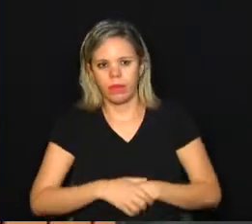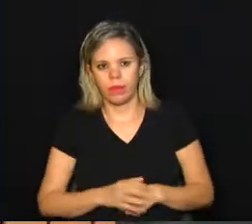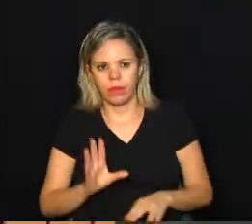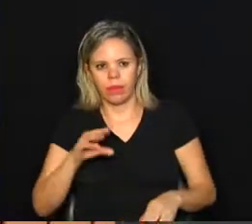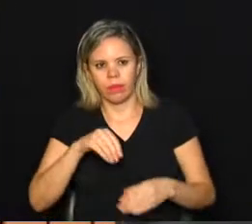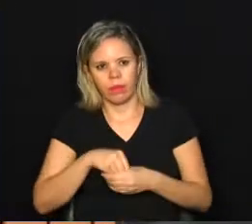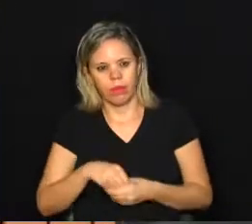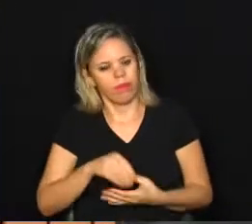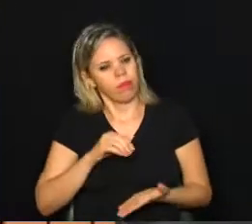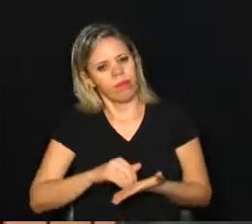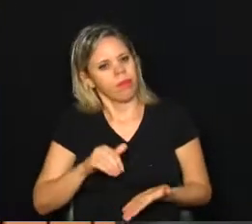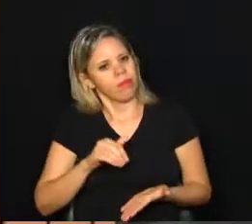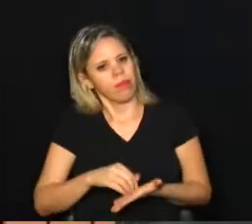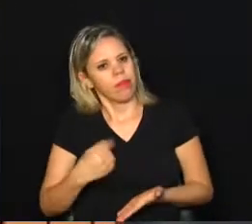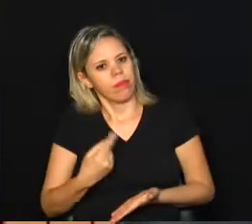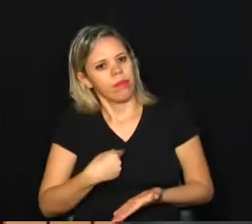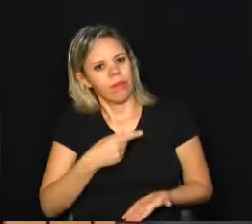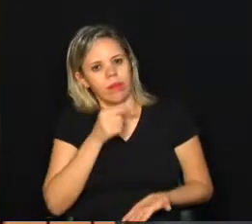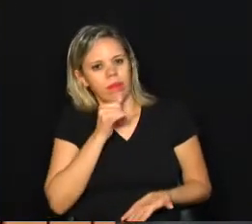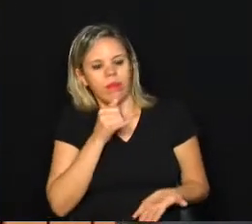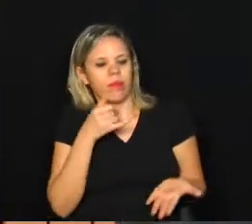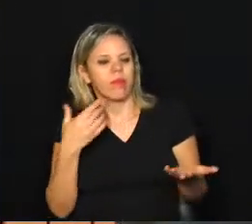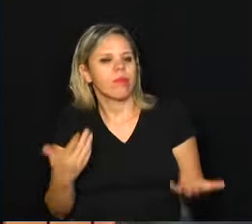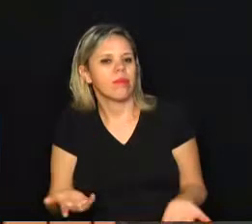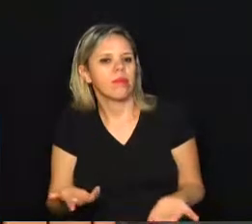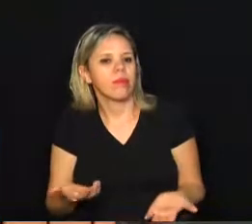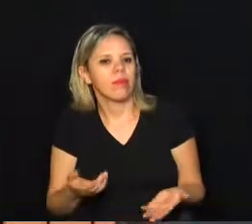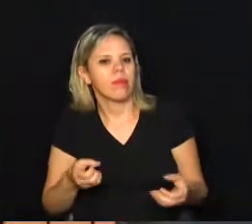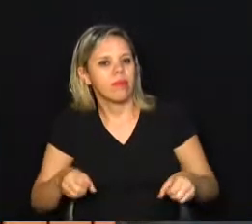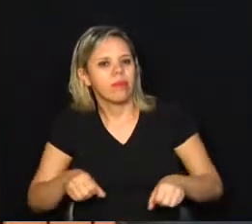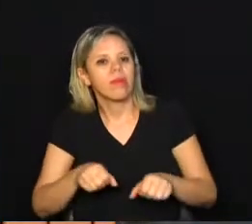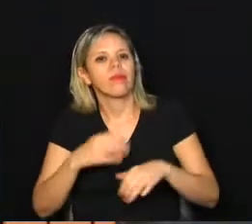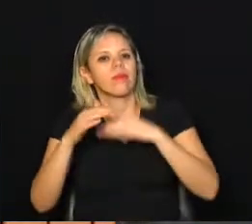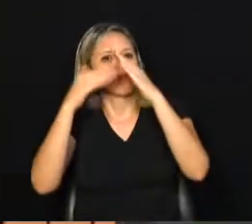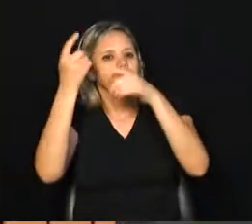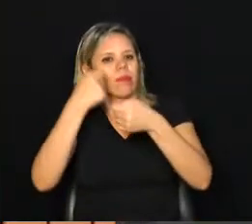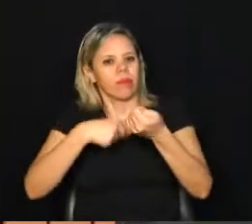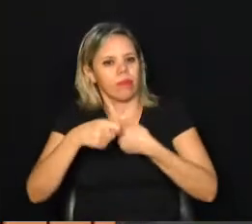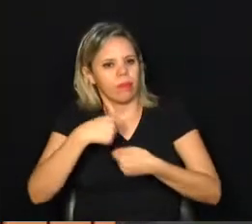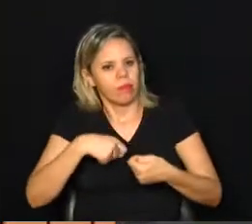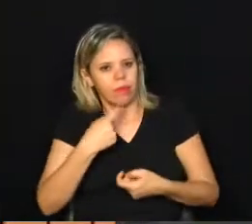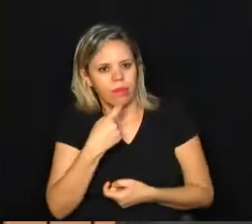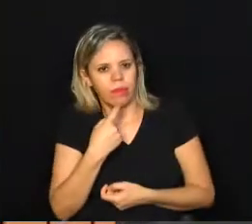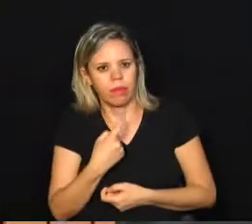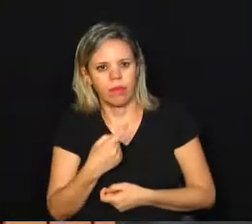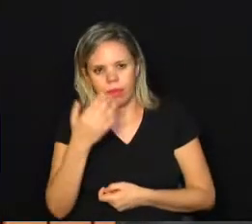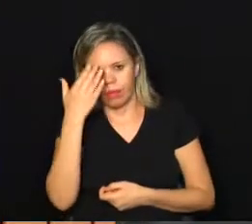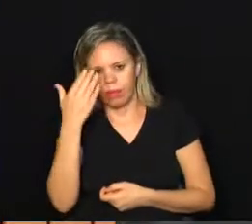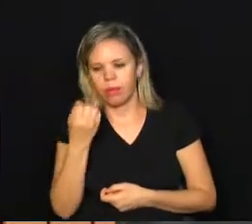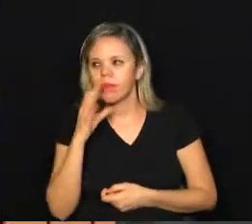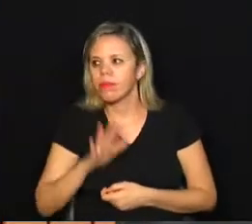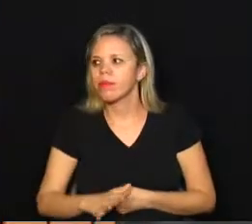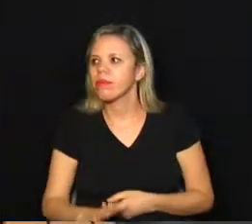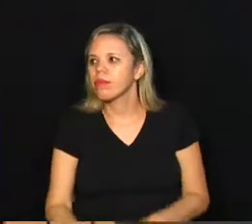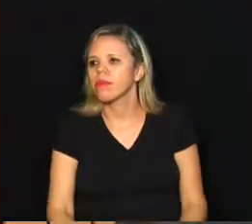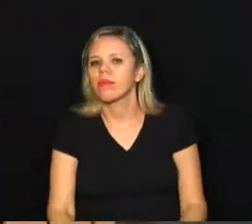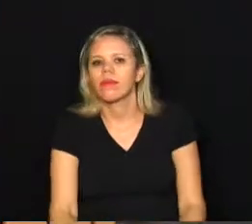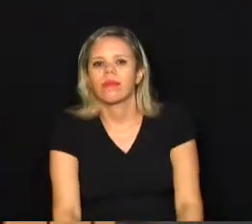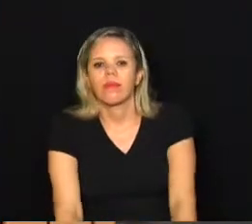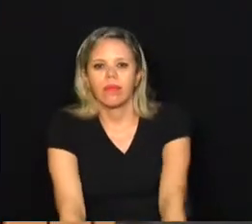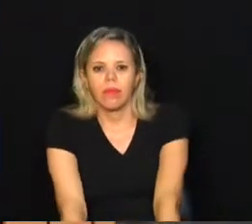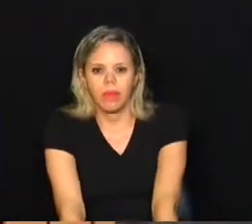dessa secretaria para a gente impulsionar o desenvolvimento econômico em Campinas. Obrigado, boa tarde, Adriana.